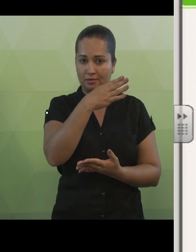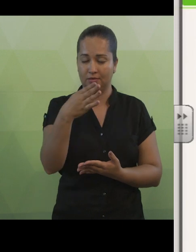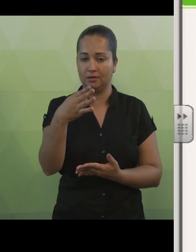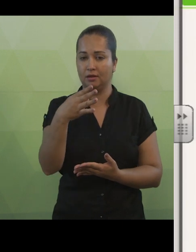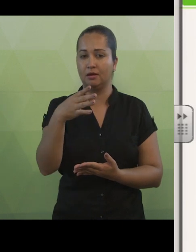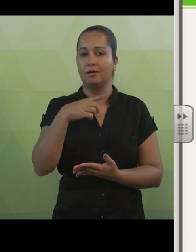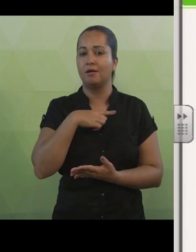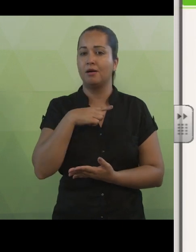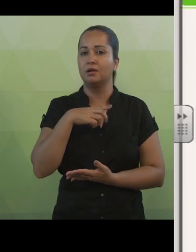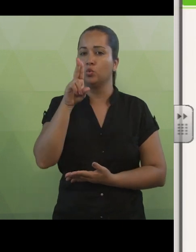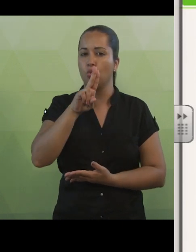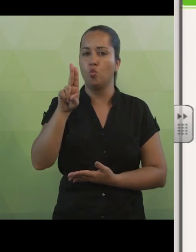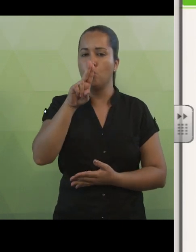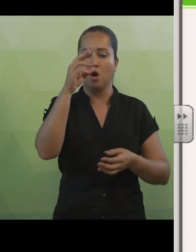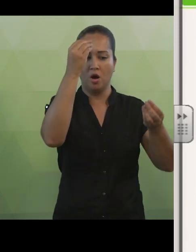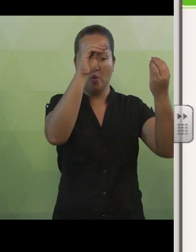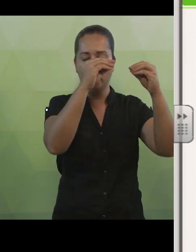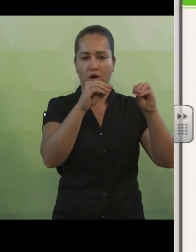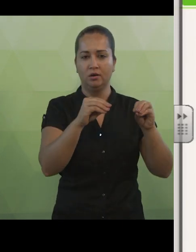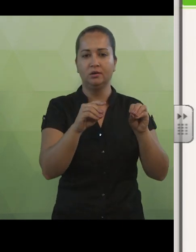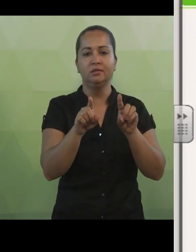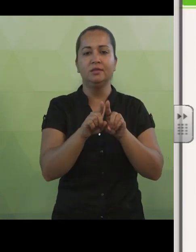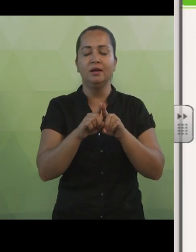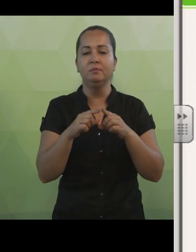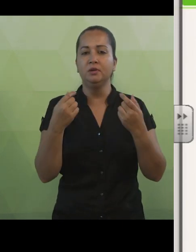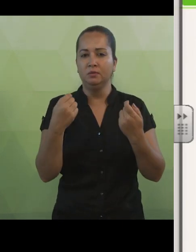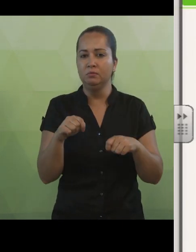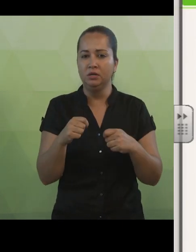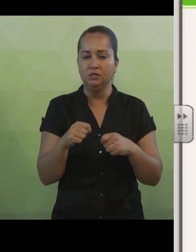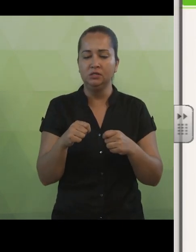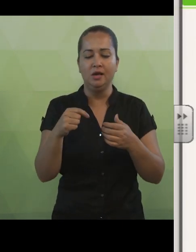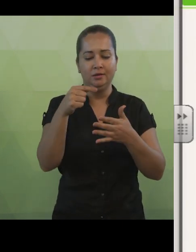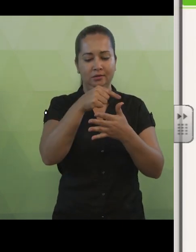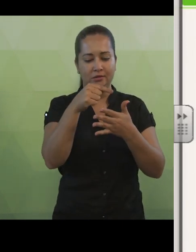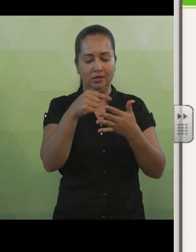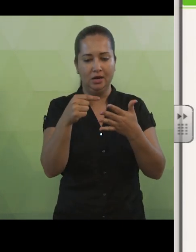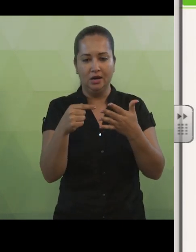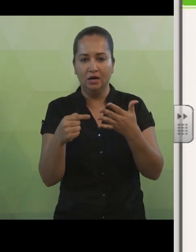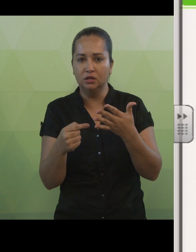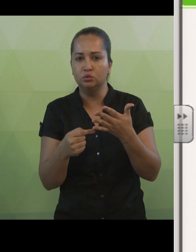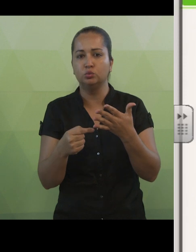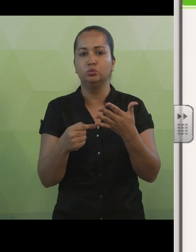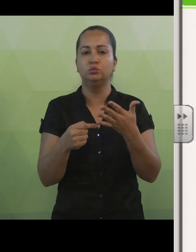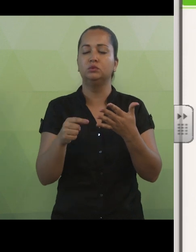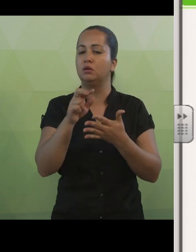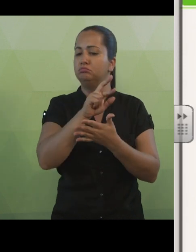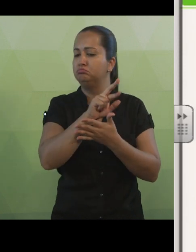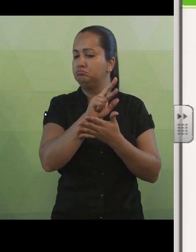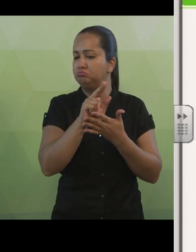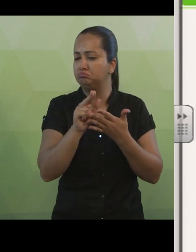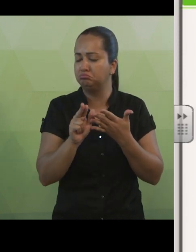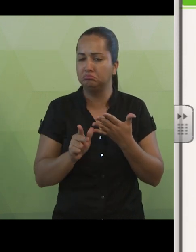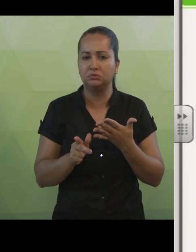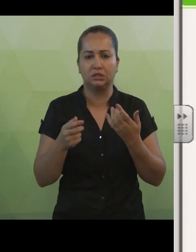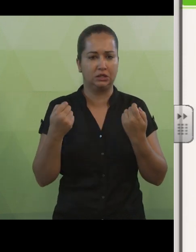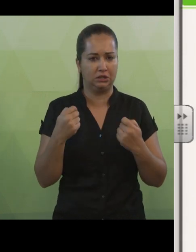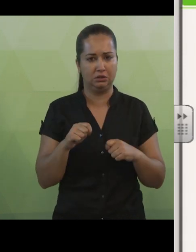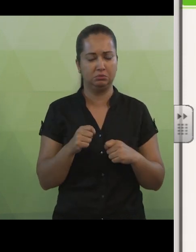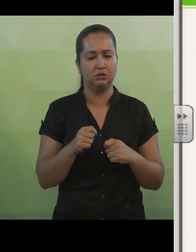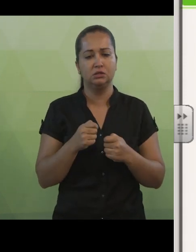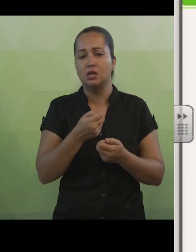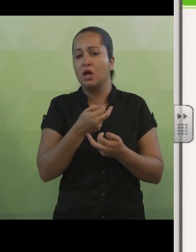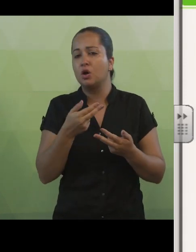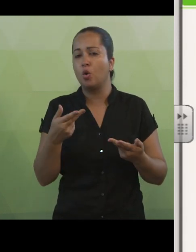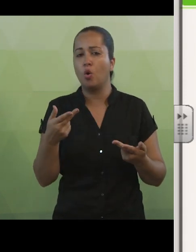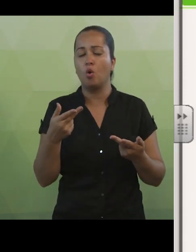que ter informações sobre as suas estruturas, as estruturas dos dados, suas regras de restrições semânticas, aquelas restrições que